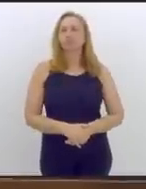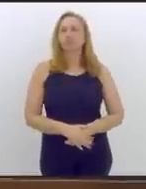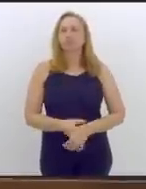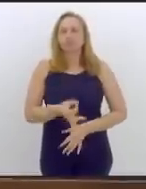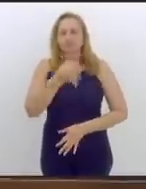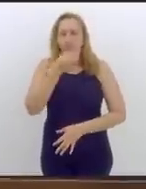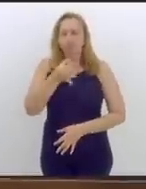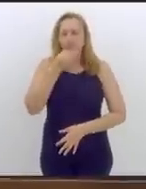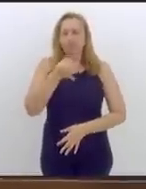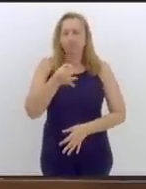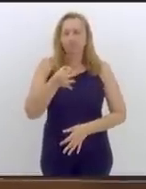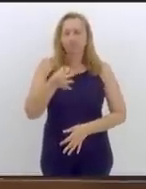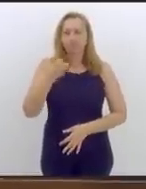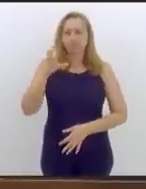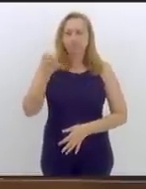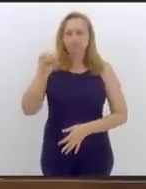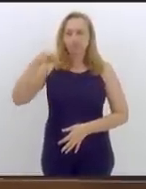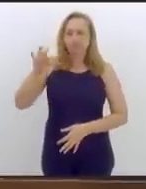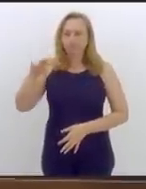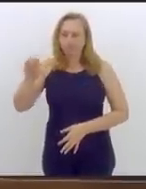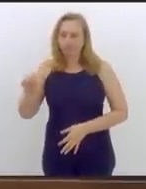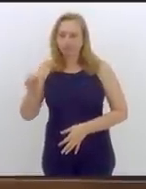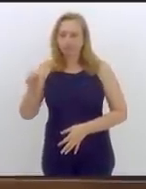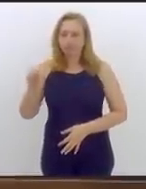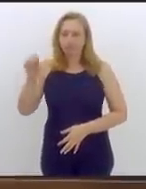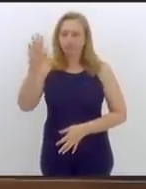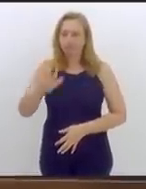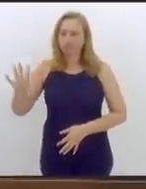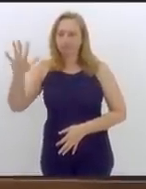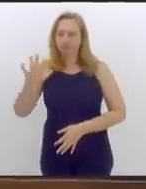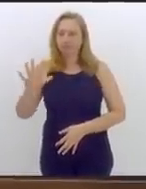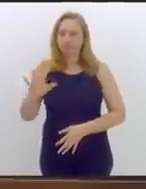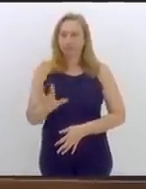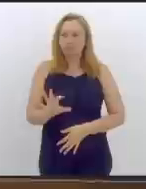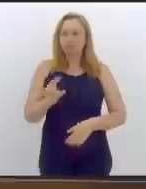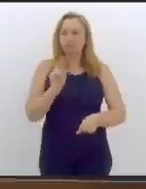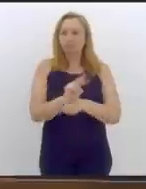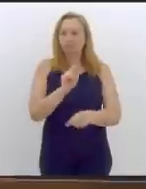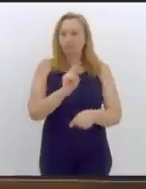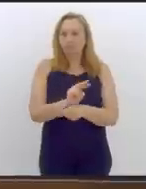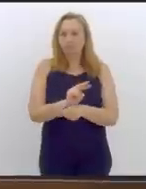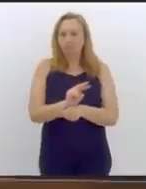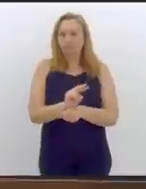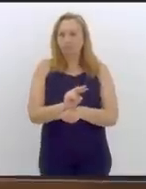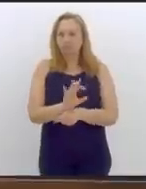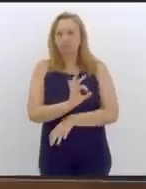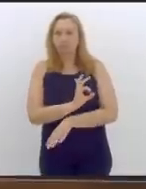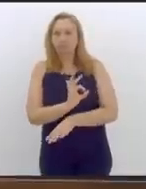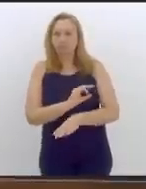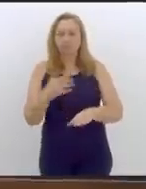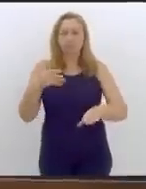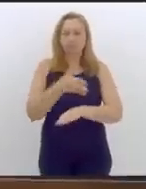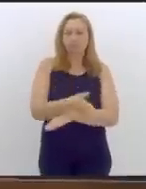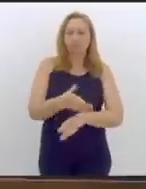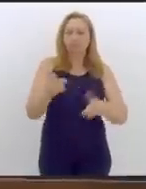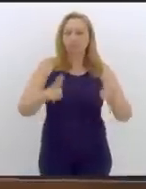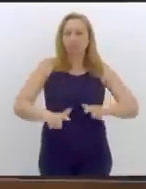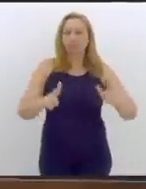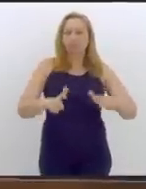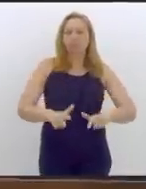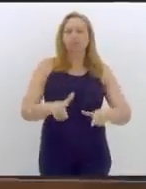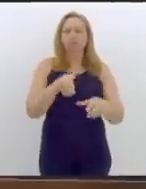foi que precisaria proteger o policial para que Ele pudesse chegar até o local